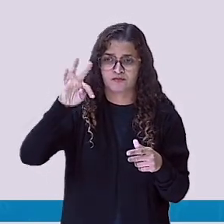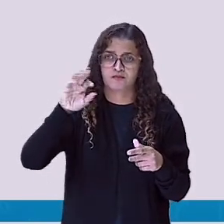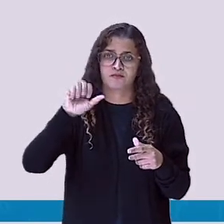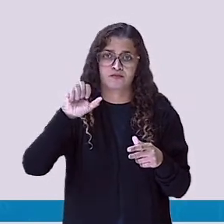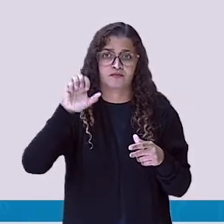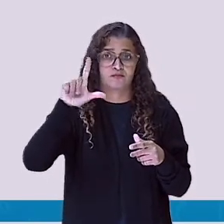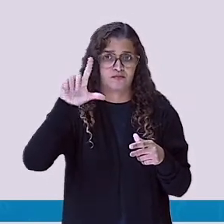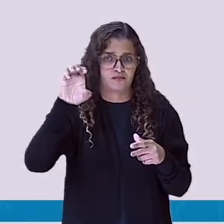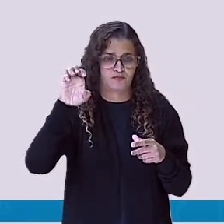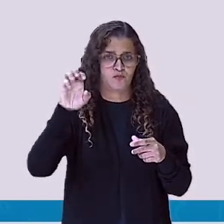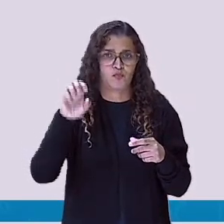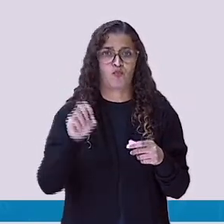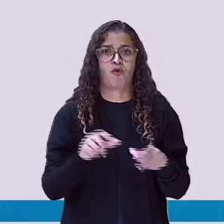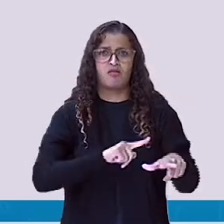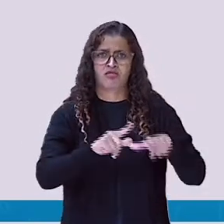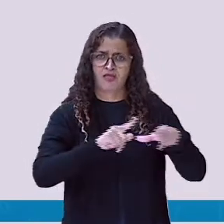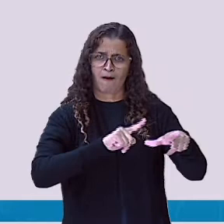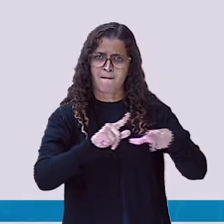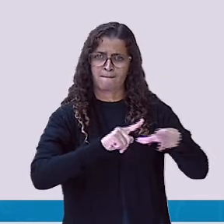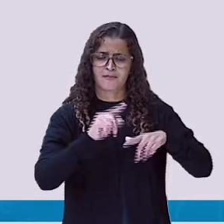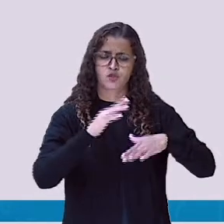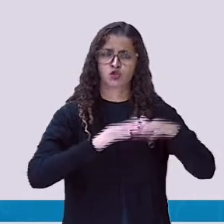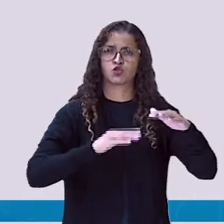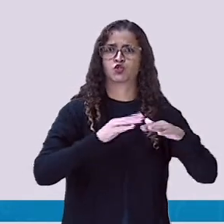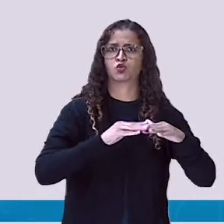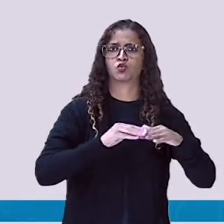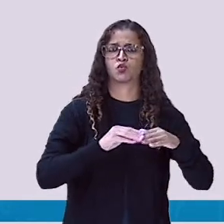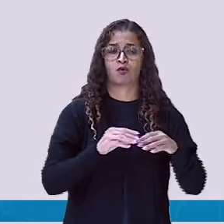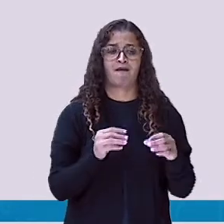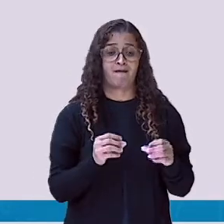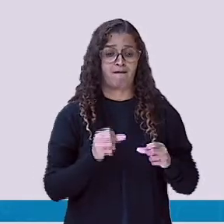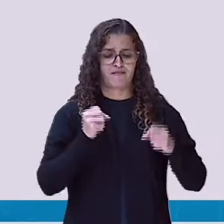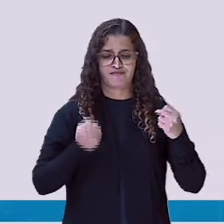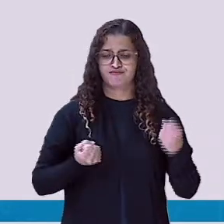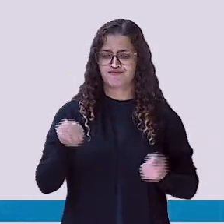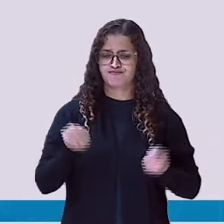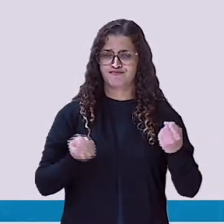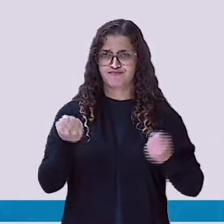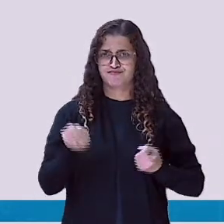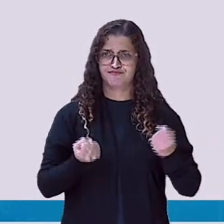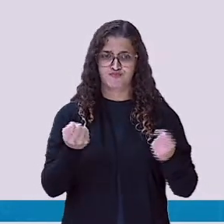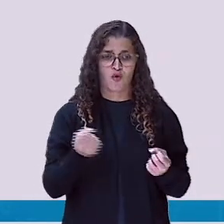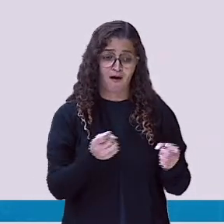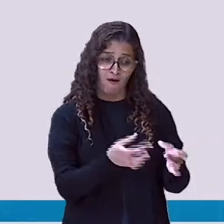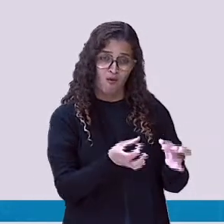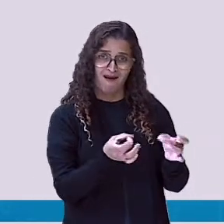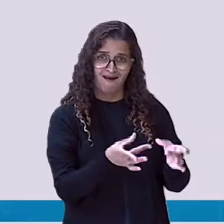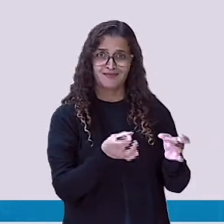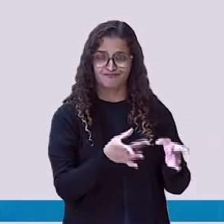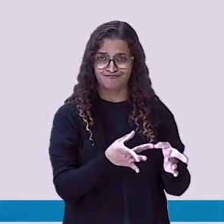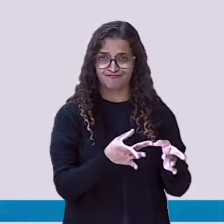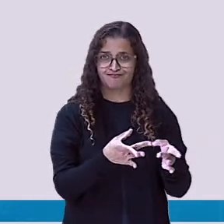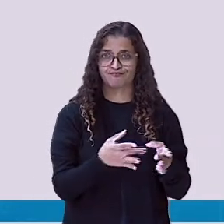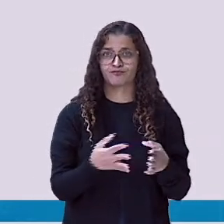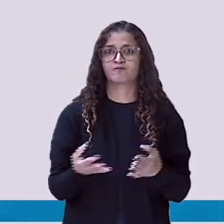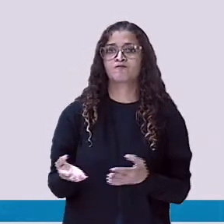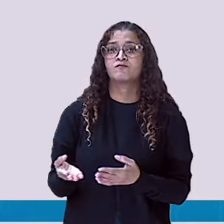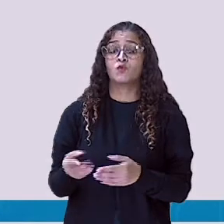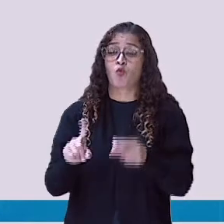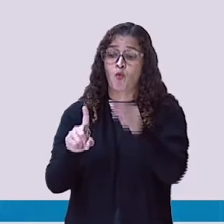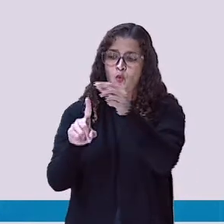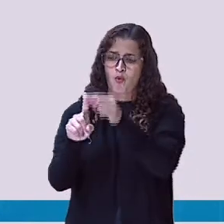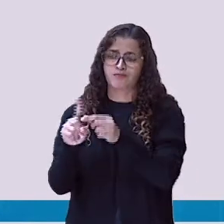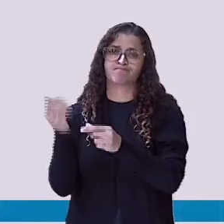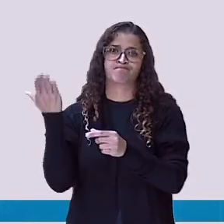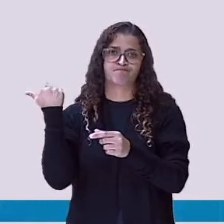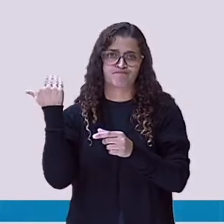Rafael vende carros. O mês passado, então aqui, ó, Rafael ele vende carros. O